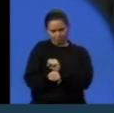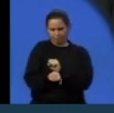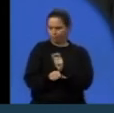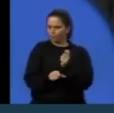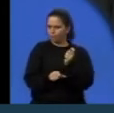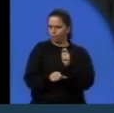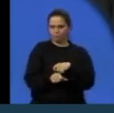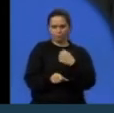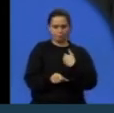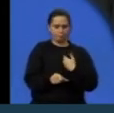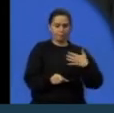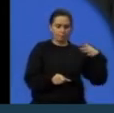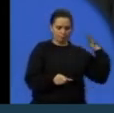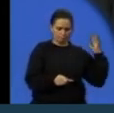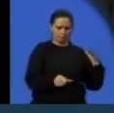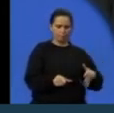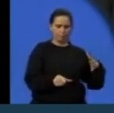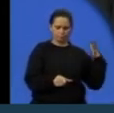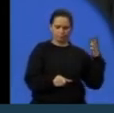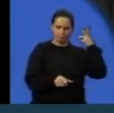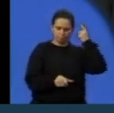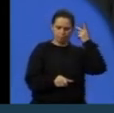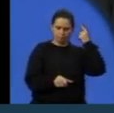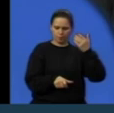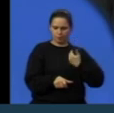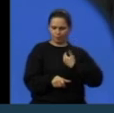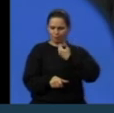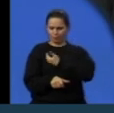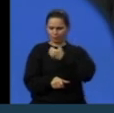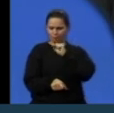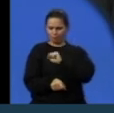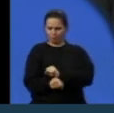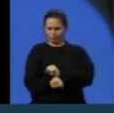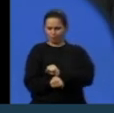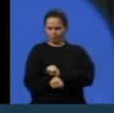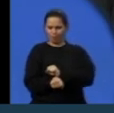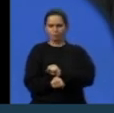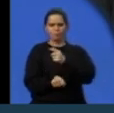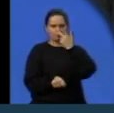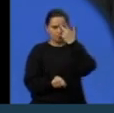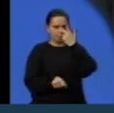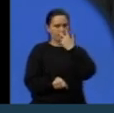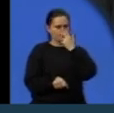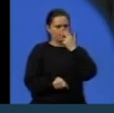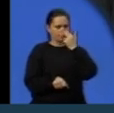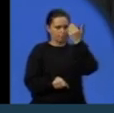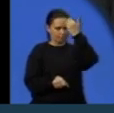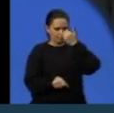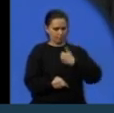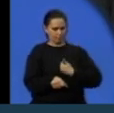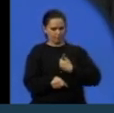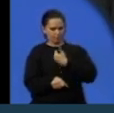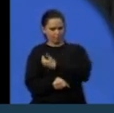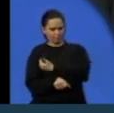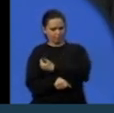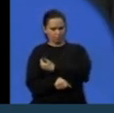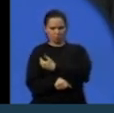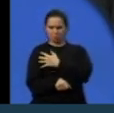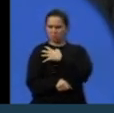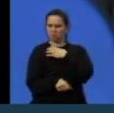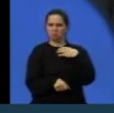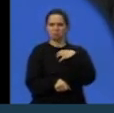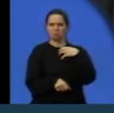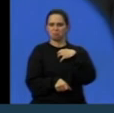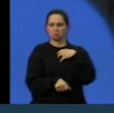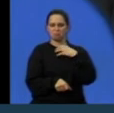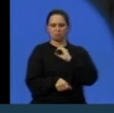de ter os seus sentidos mantidos. Então, é como se um lado do corpo ficasse adormecido,